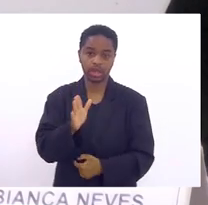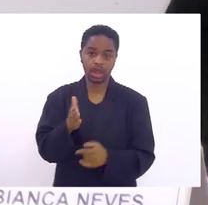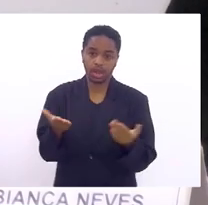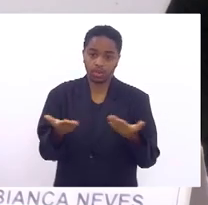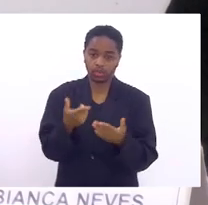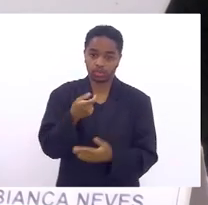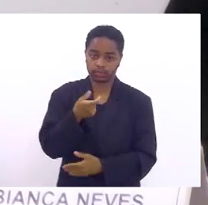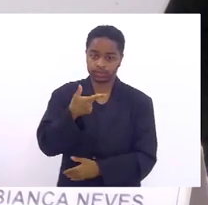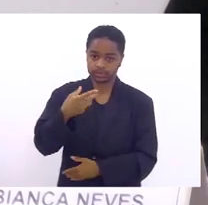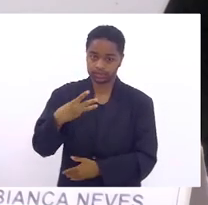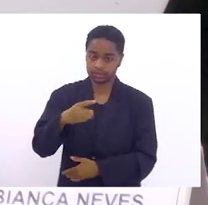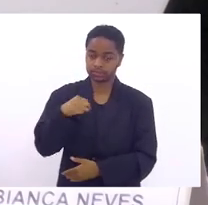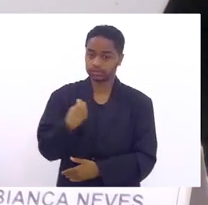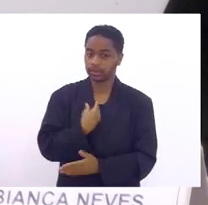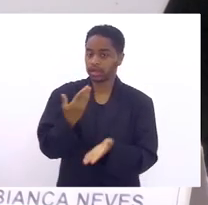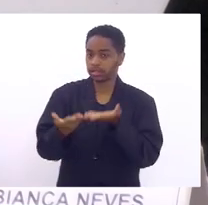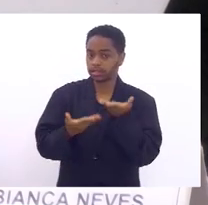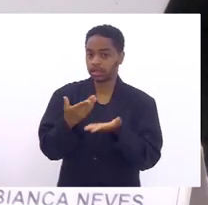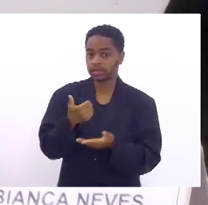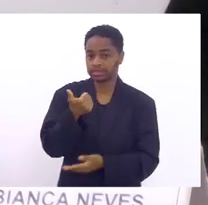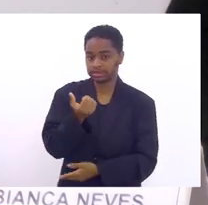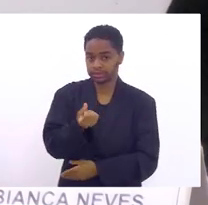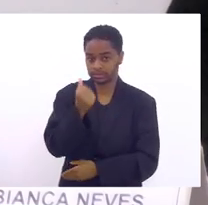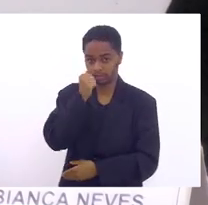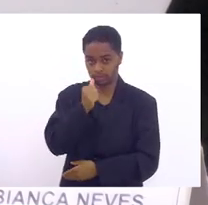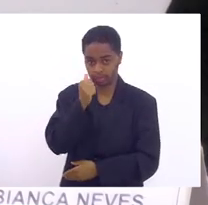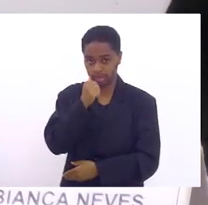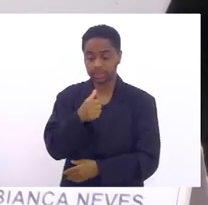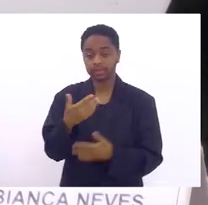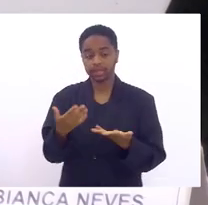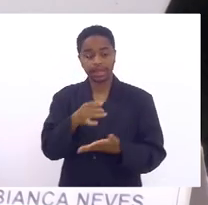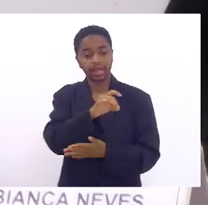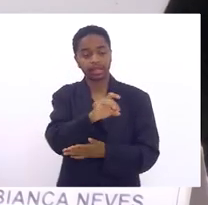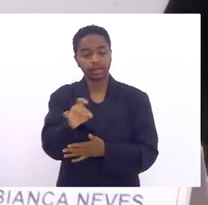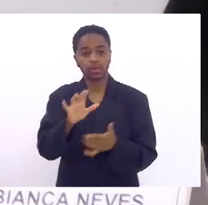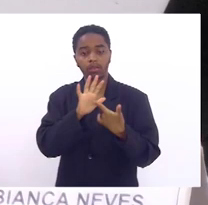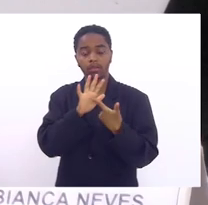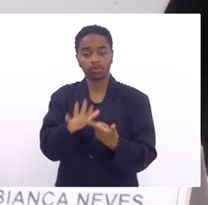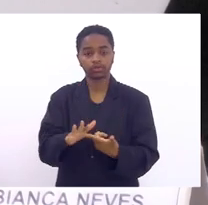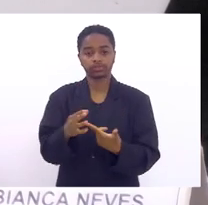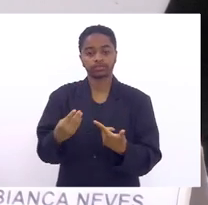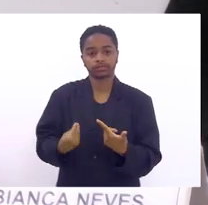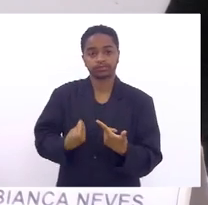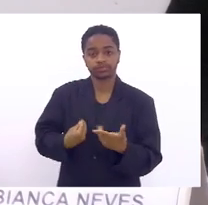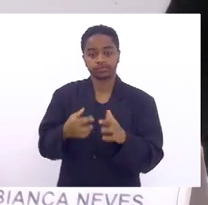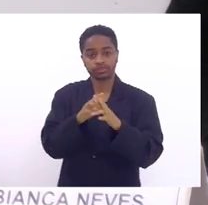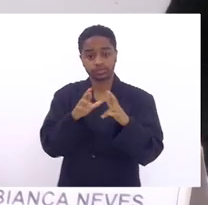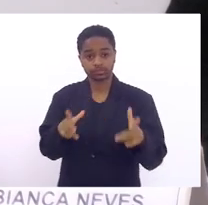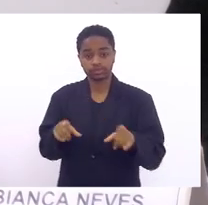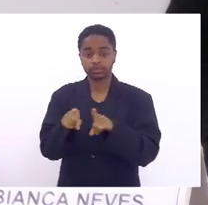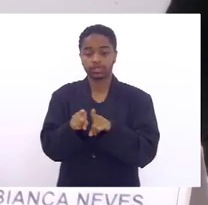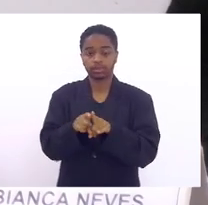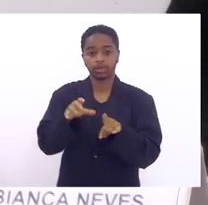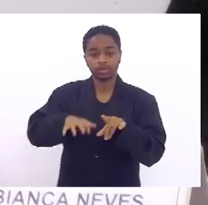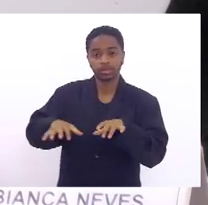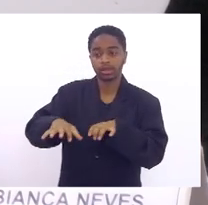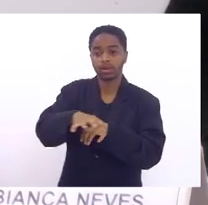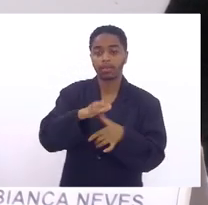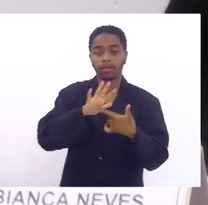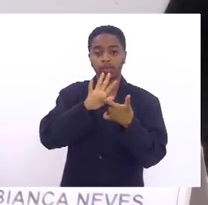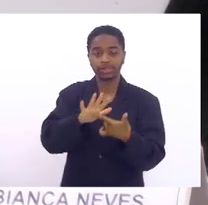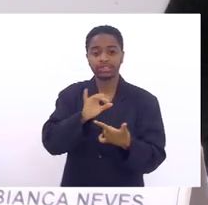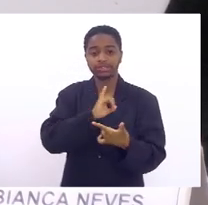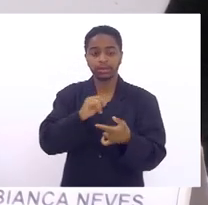mulher mostram realidades diversas circunscrevendo seus territórios como mais ou menos possíveis para as mulheres